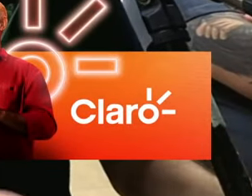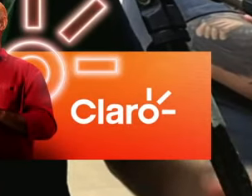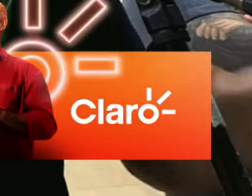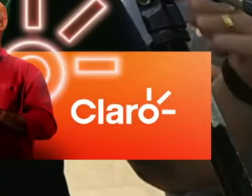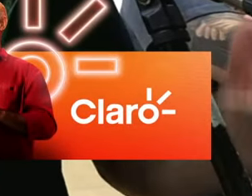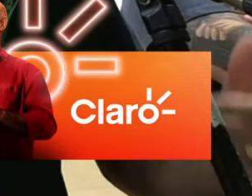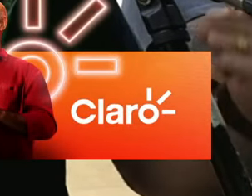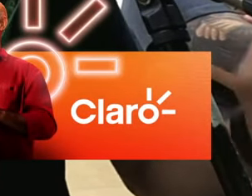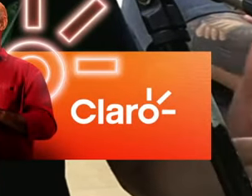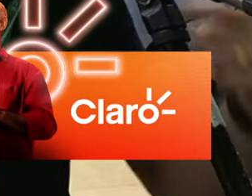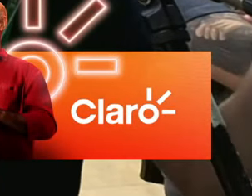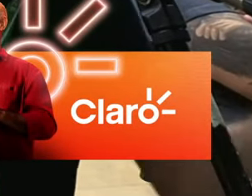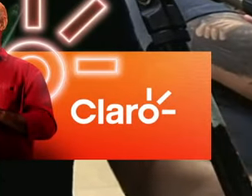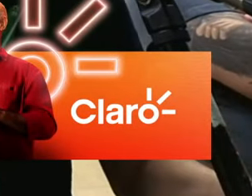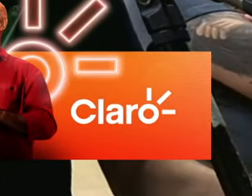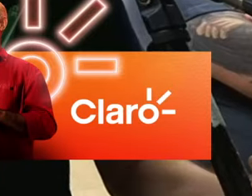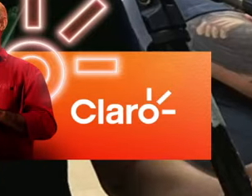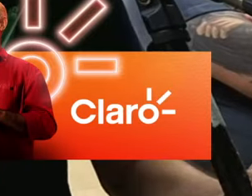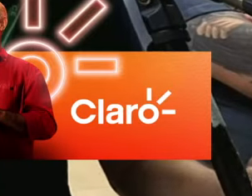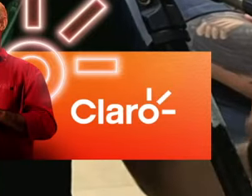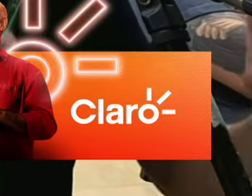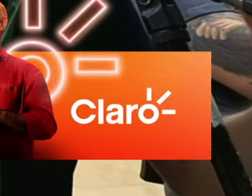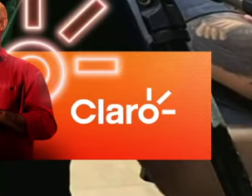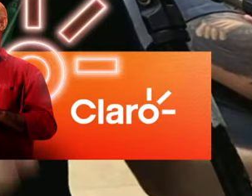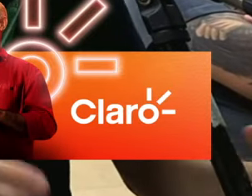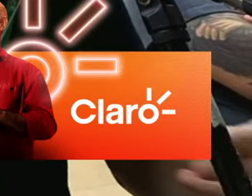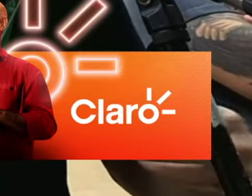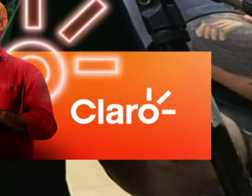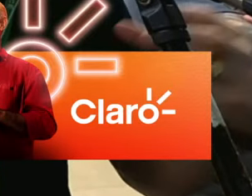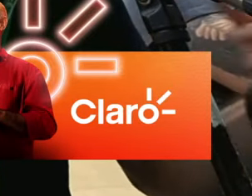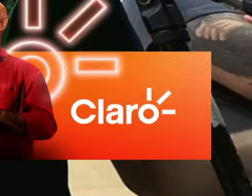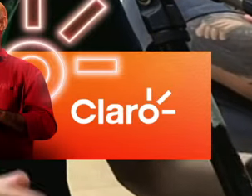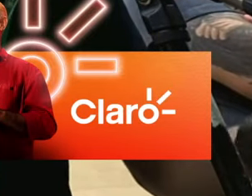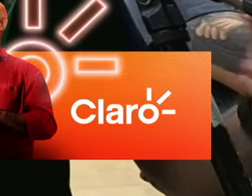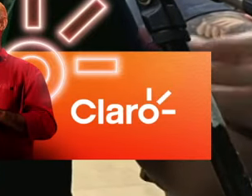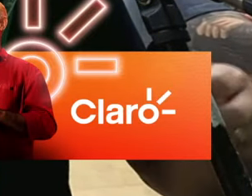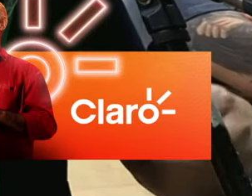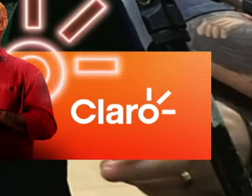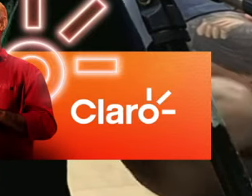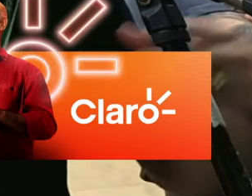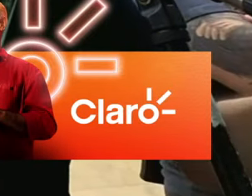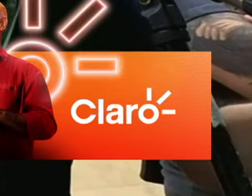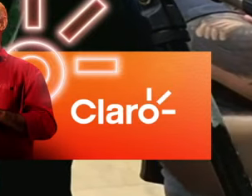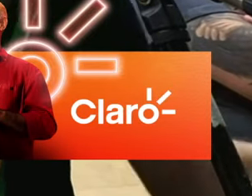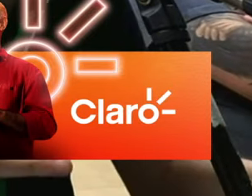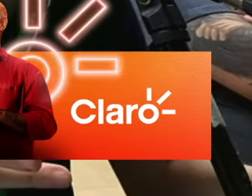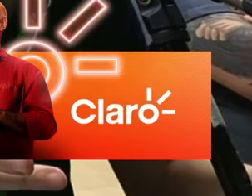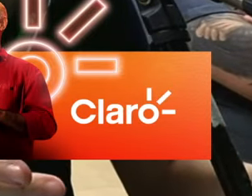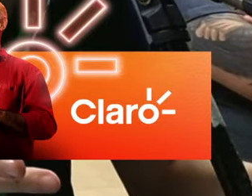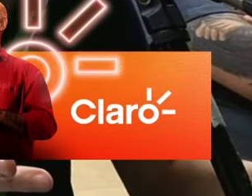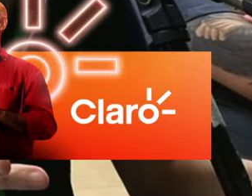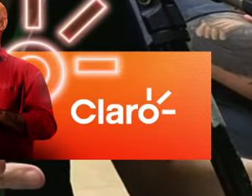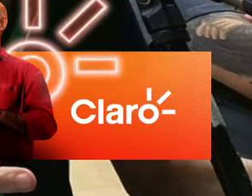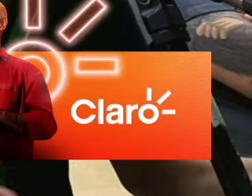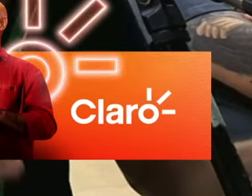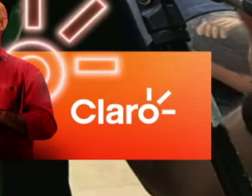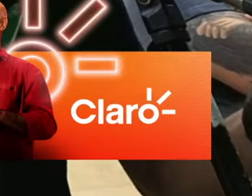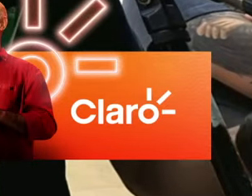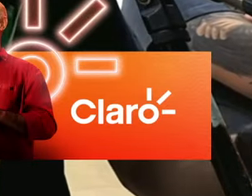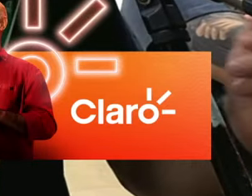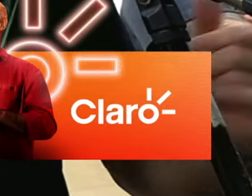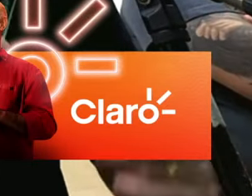etapa se executar isso né com um pouco mais de Equilíbrio e e não só em 45